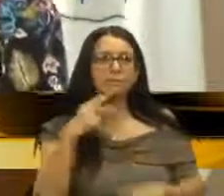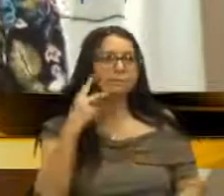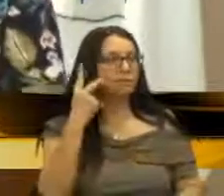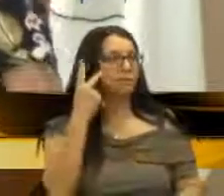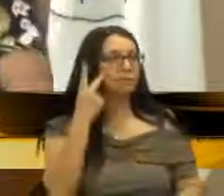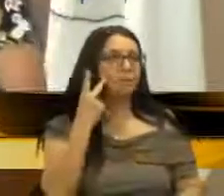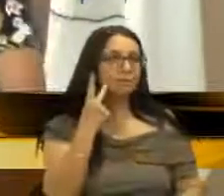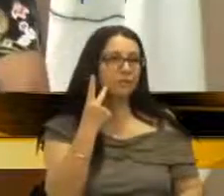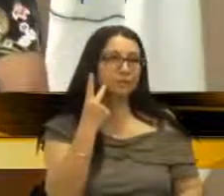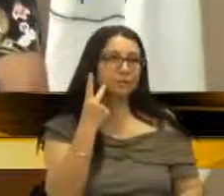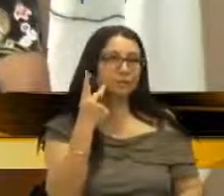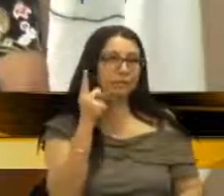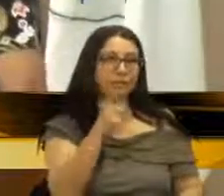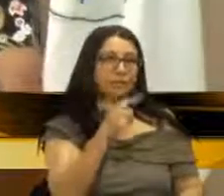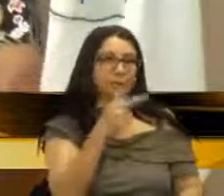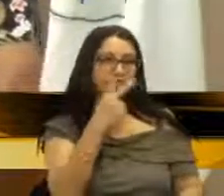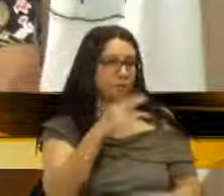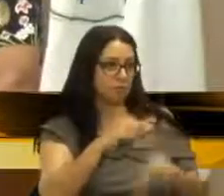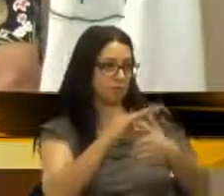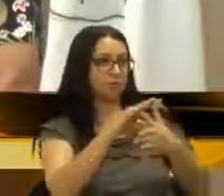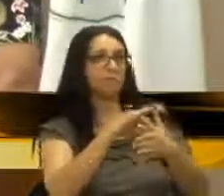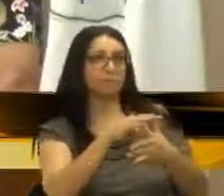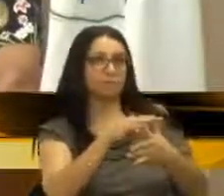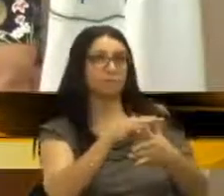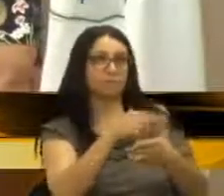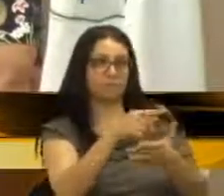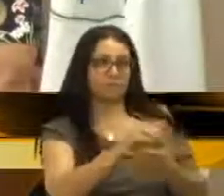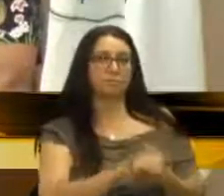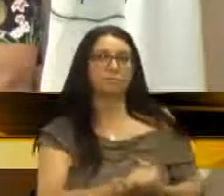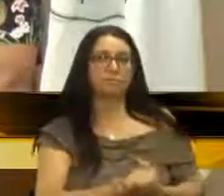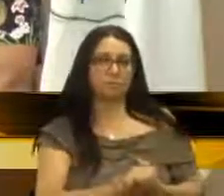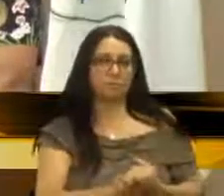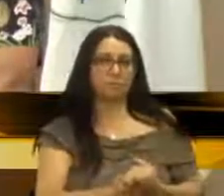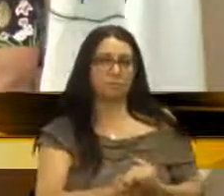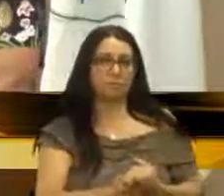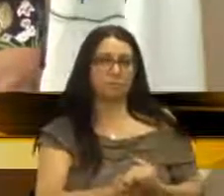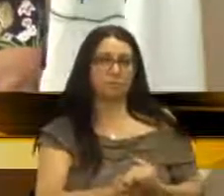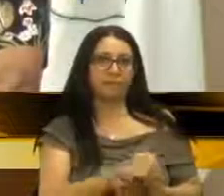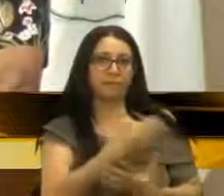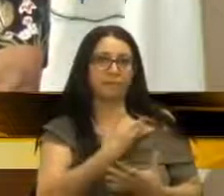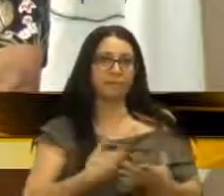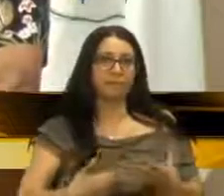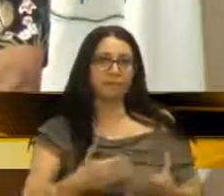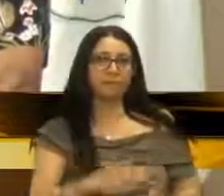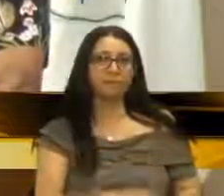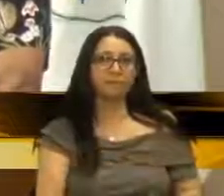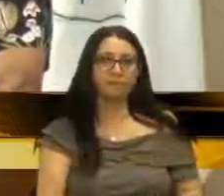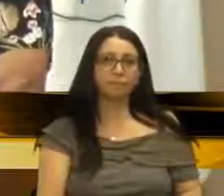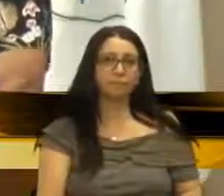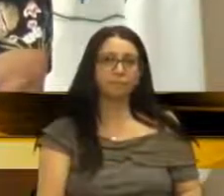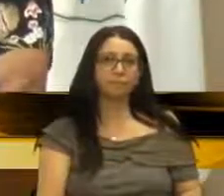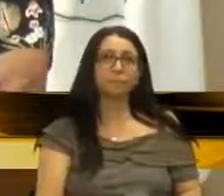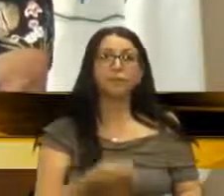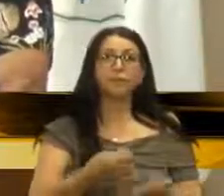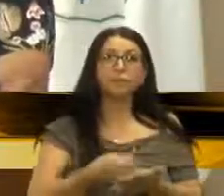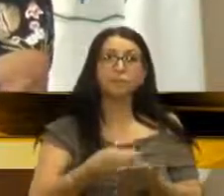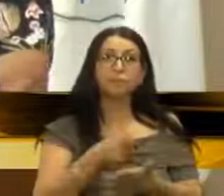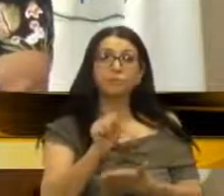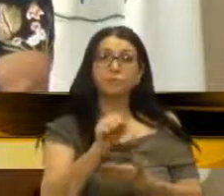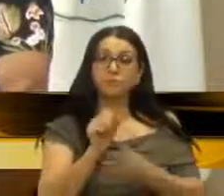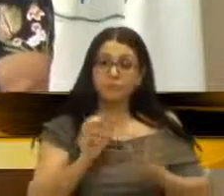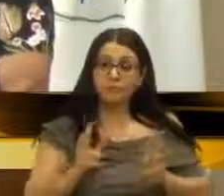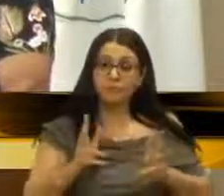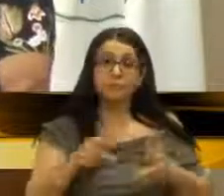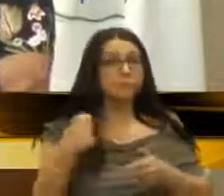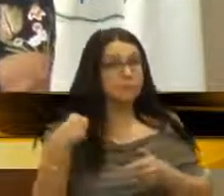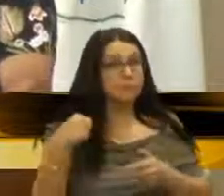nunes e você como líder da do nosso governo a cobrar sem essas máquinas que